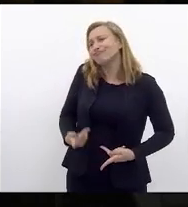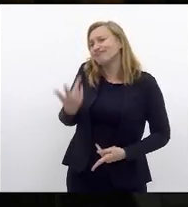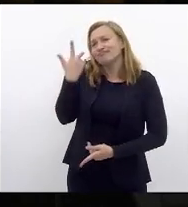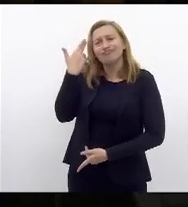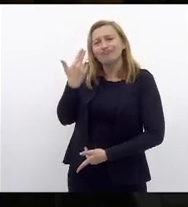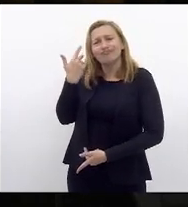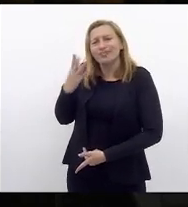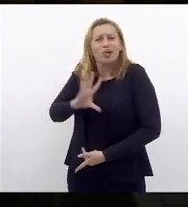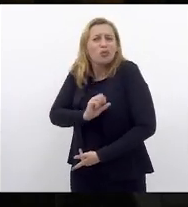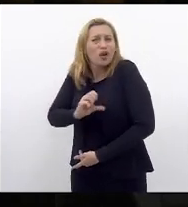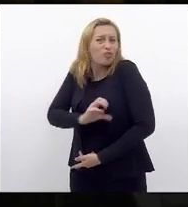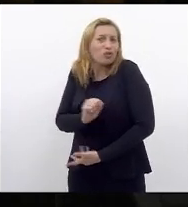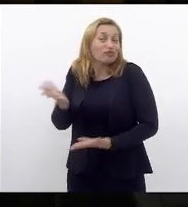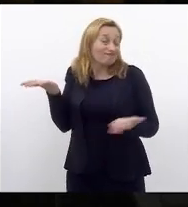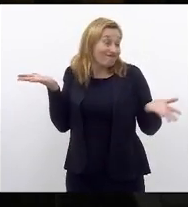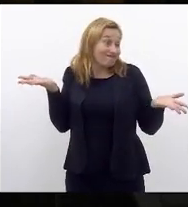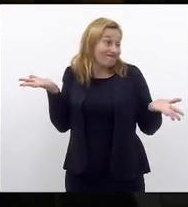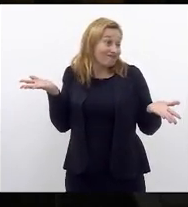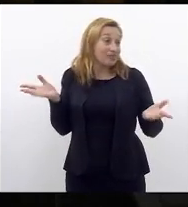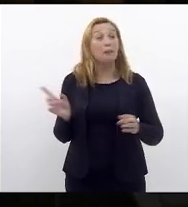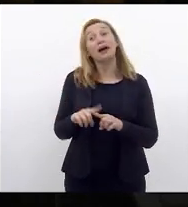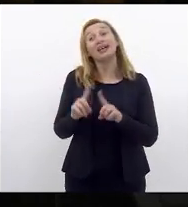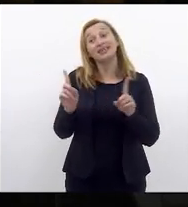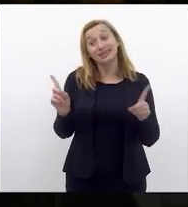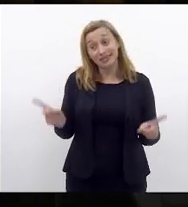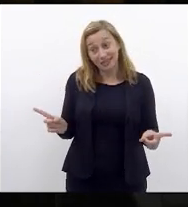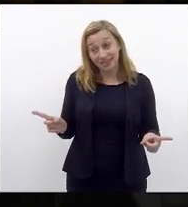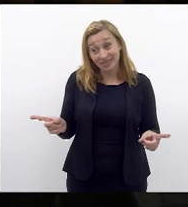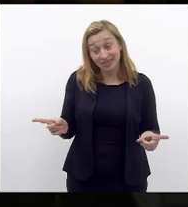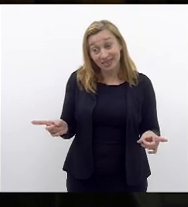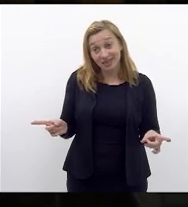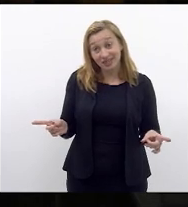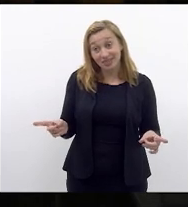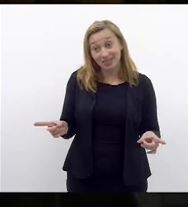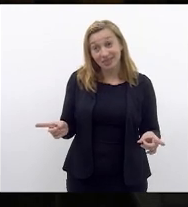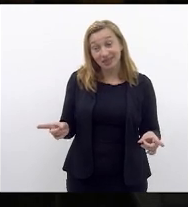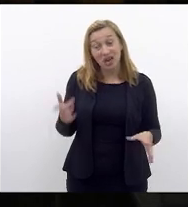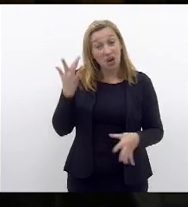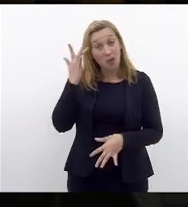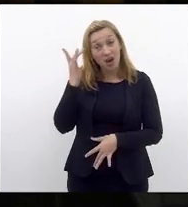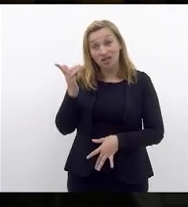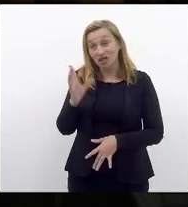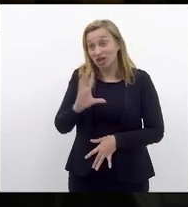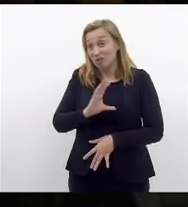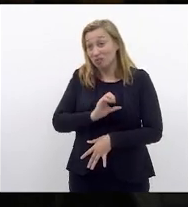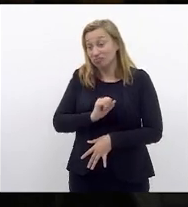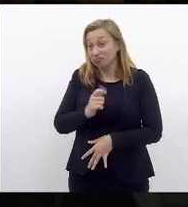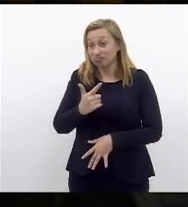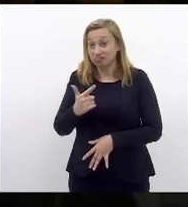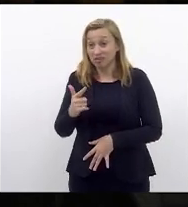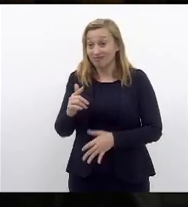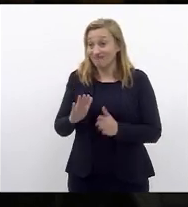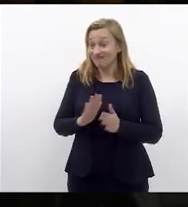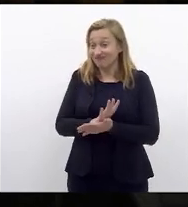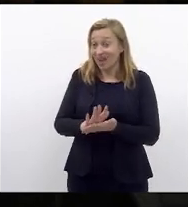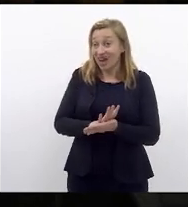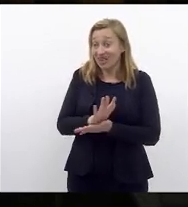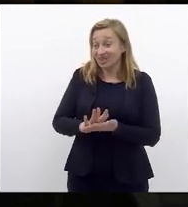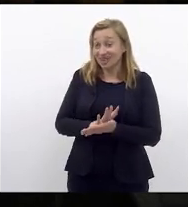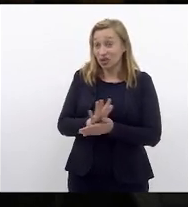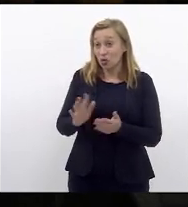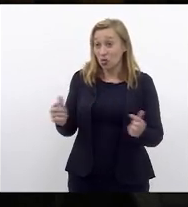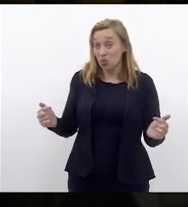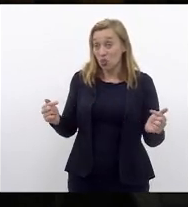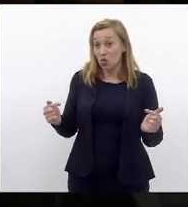paixão é paixão. Né? Mas não acho que paixão tenha a ver com razão. Uma vez aqui